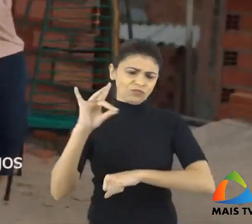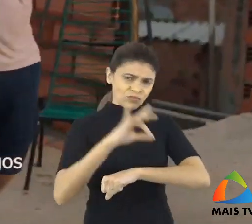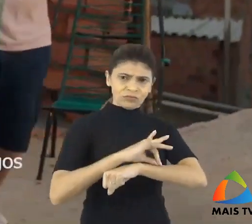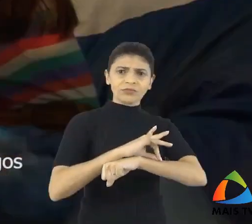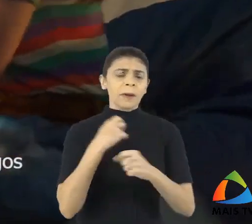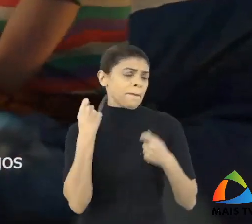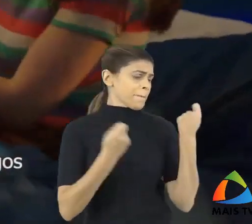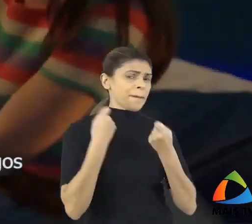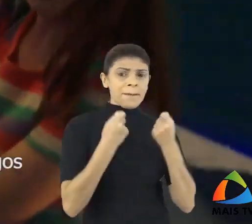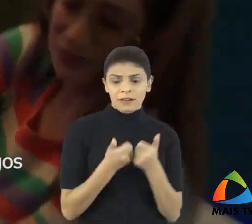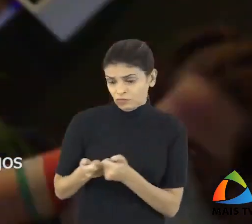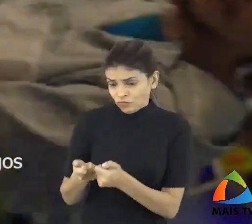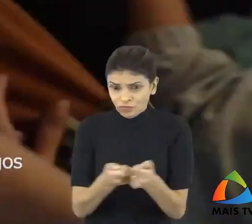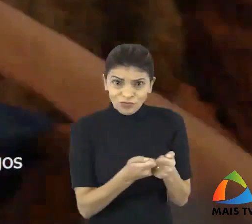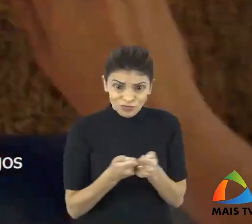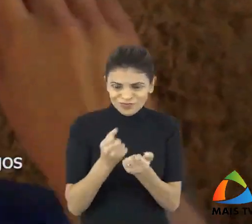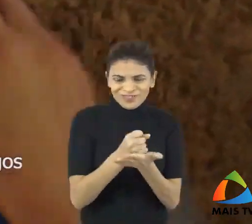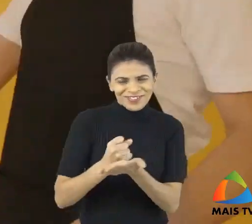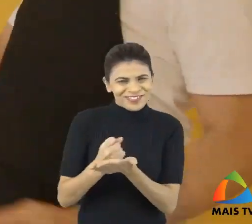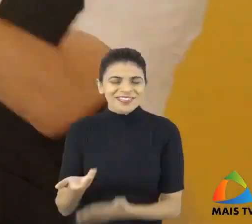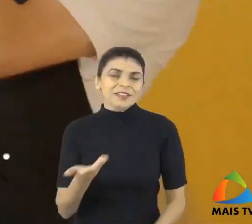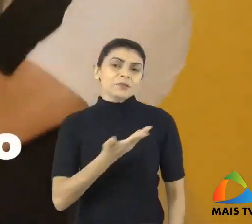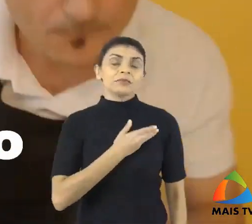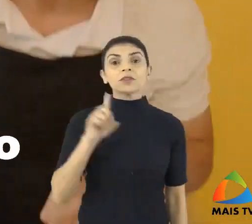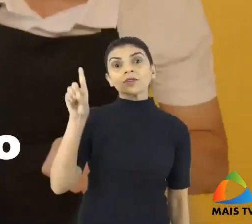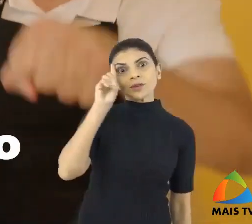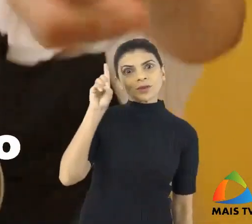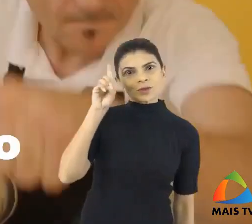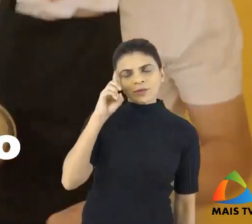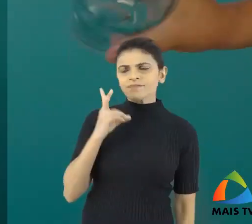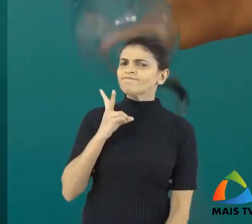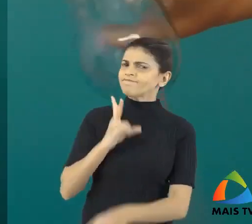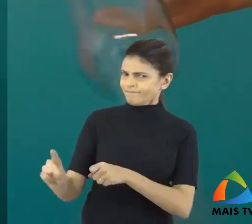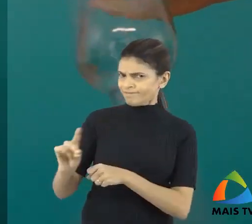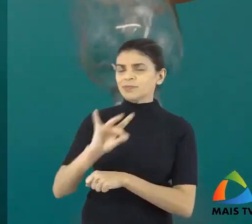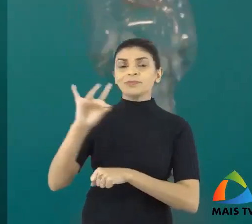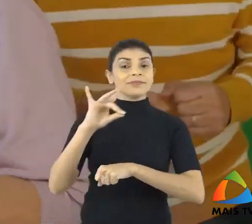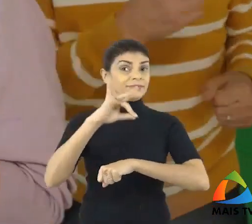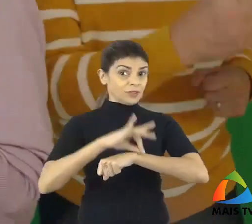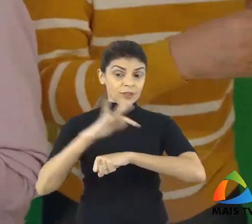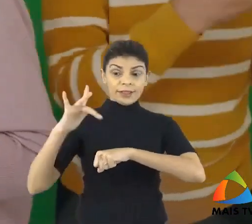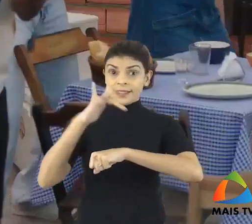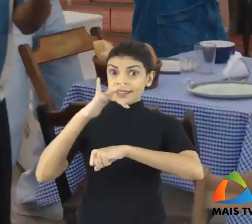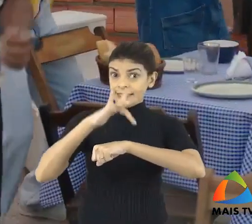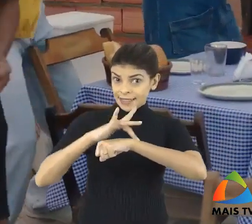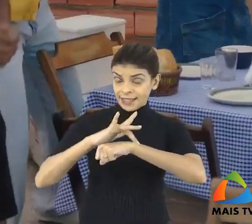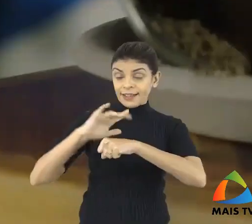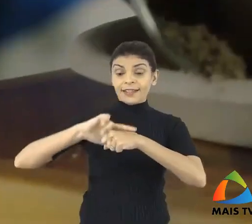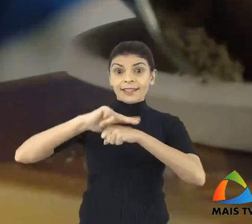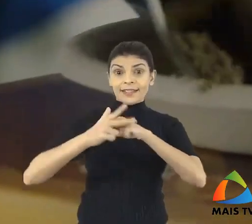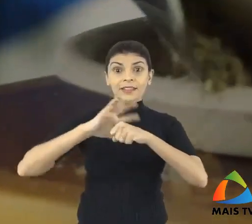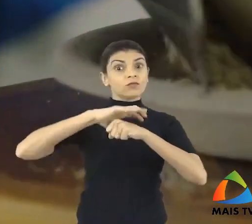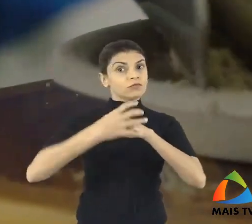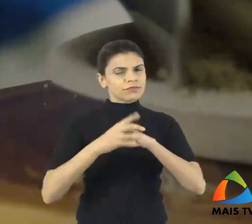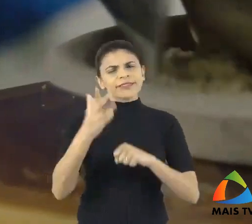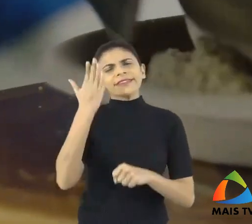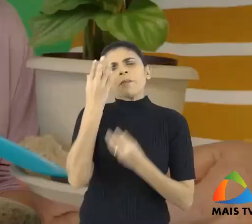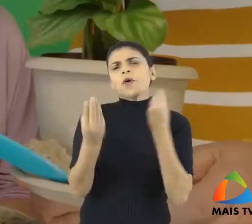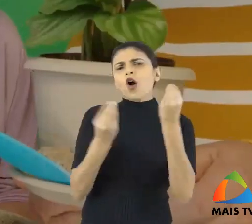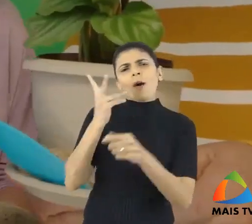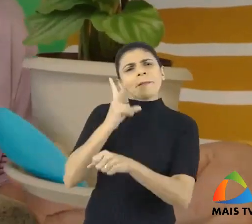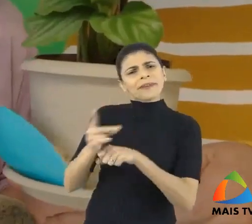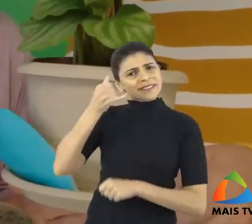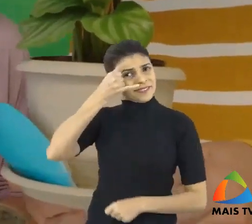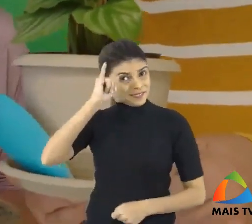da balada, o videogame com os amigos. Todo dia é dia de combater o mosquito da dengue, zika e chikungunya. Você já sabe o que